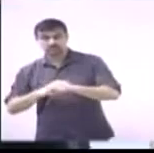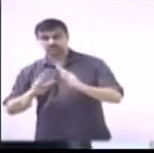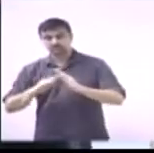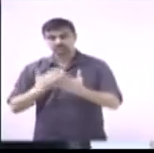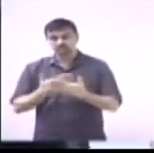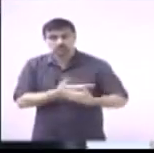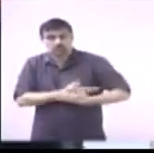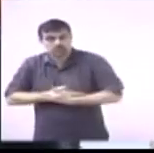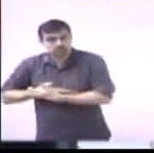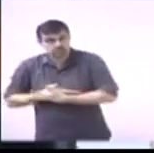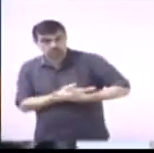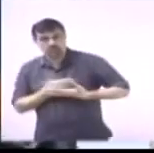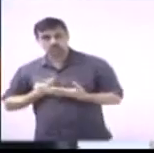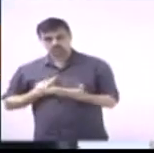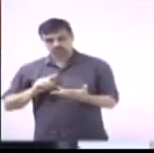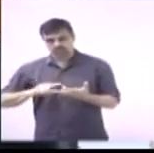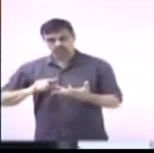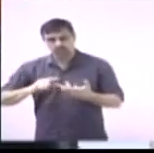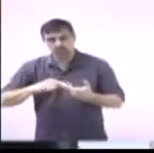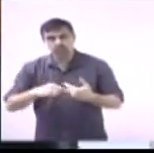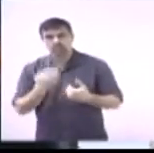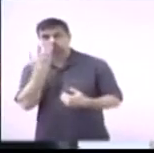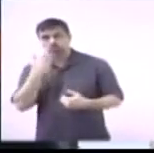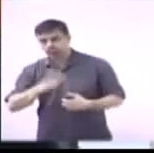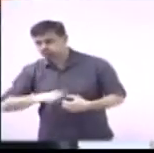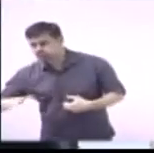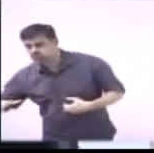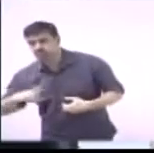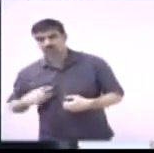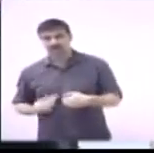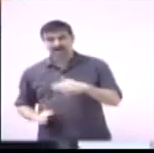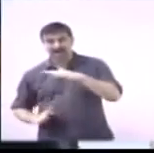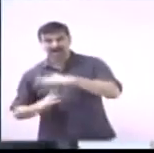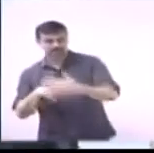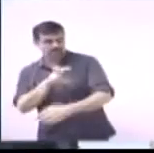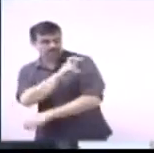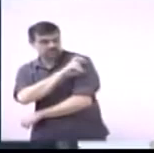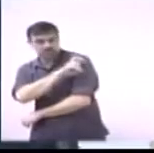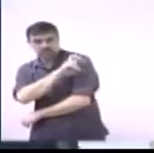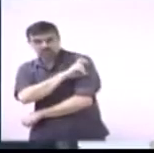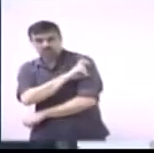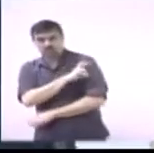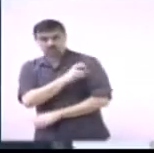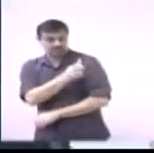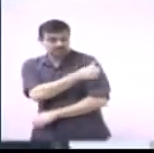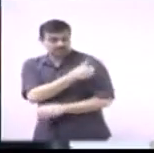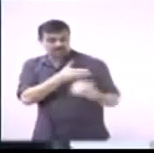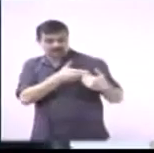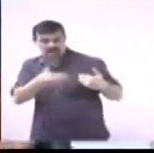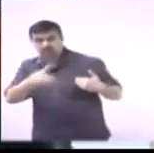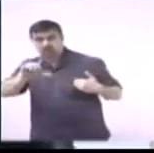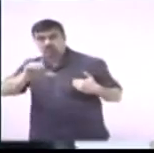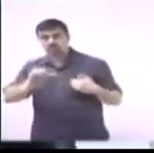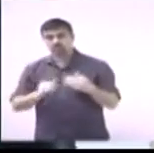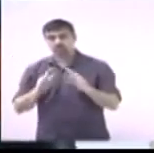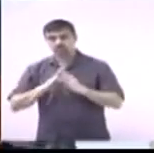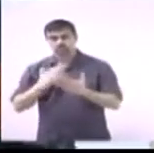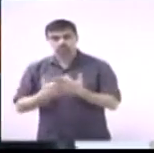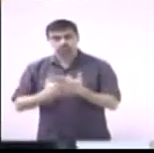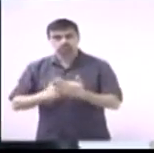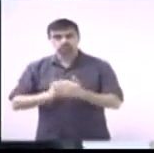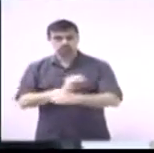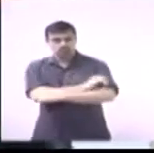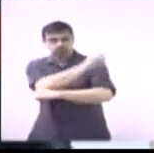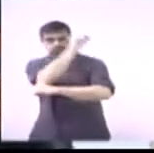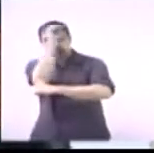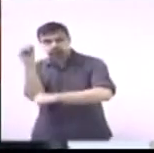pré-escola, trata de ensino fundamental, de 1º a 5º, de 6º a 9º, educação integral, educação